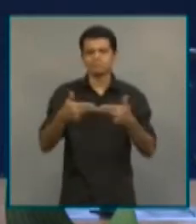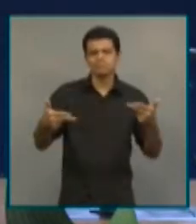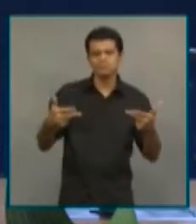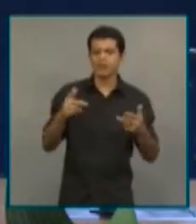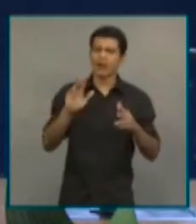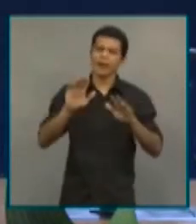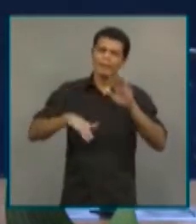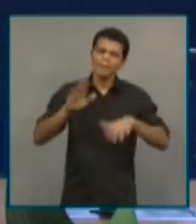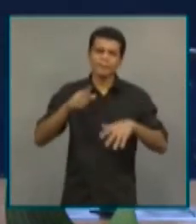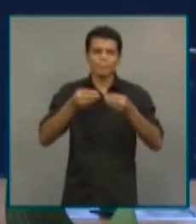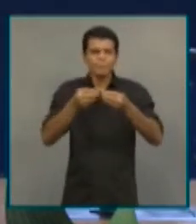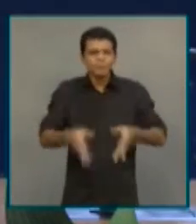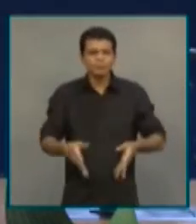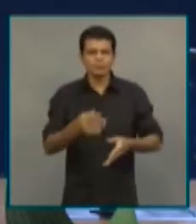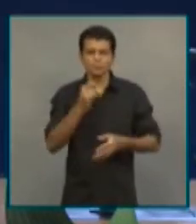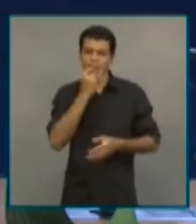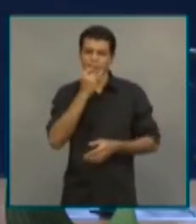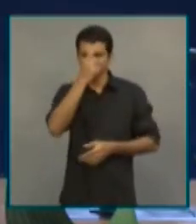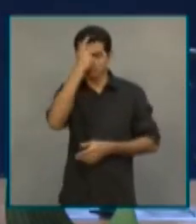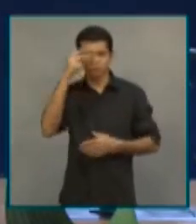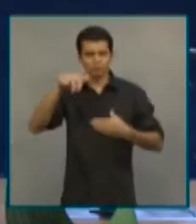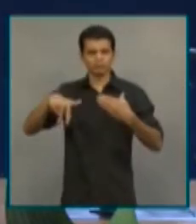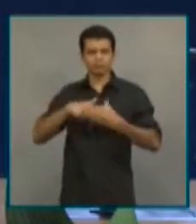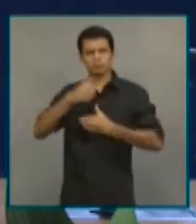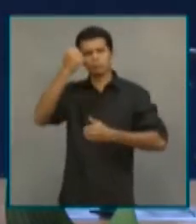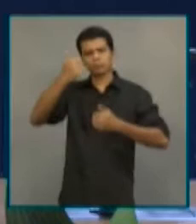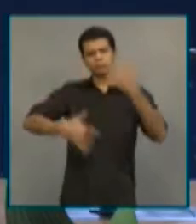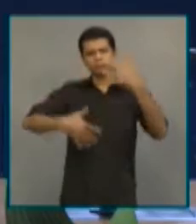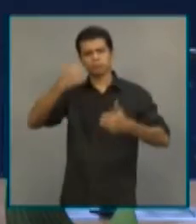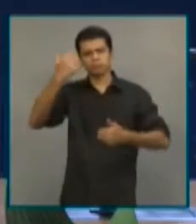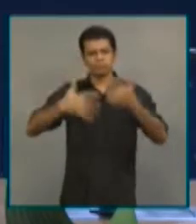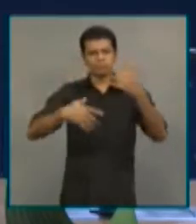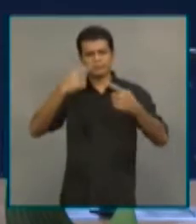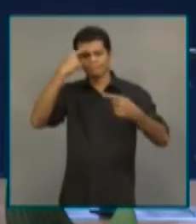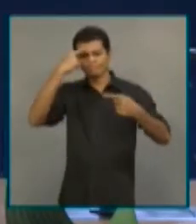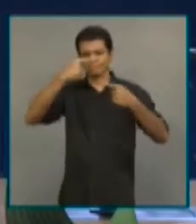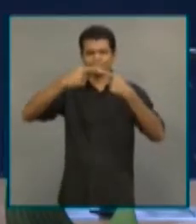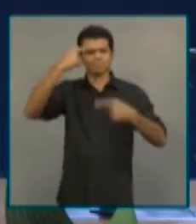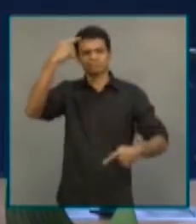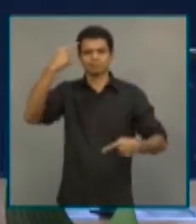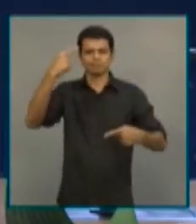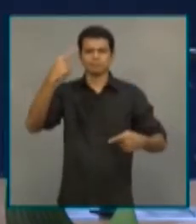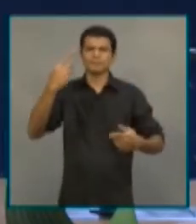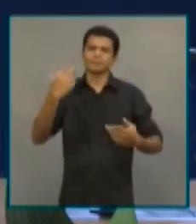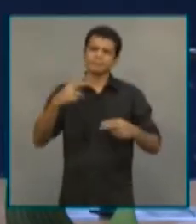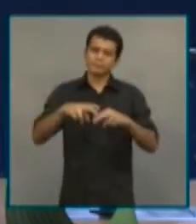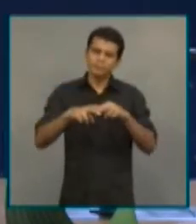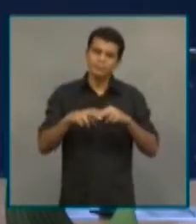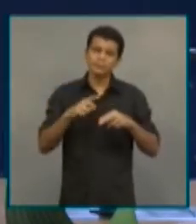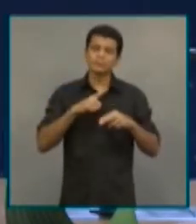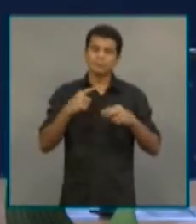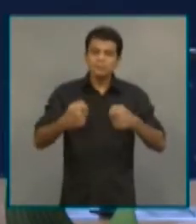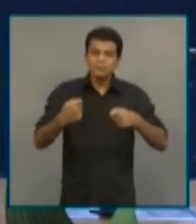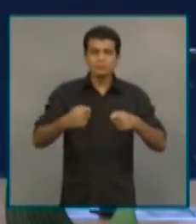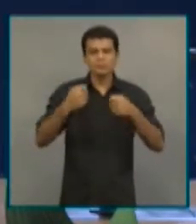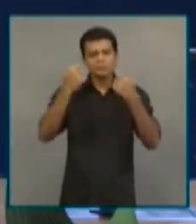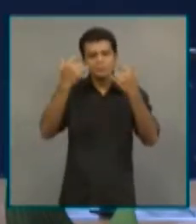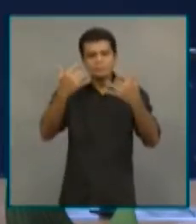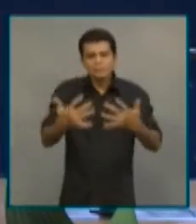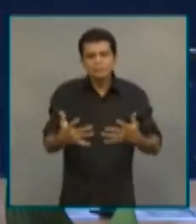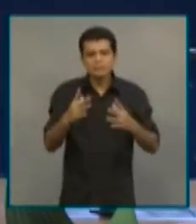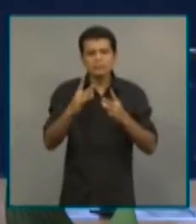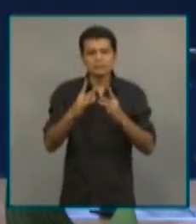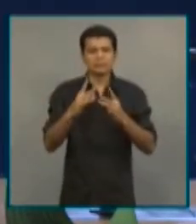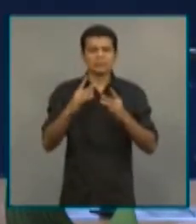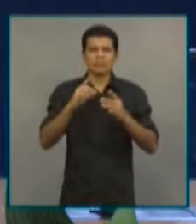o raciocínio do candidato. Peço a vossas senhorias que compreendam e deixem para se manifestar ao